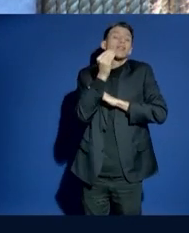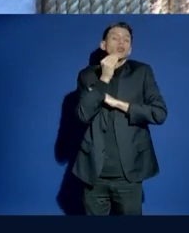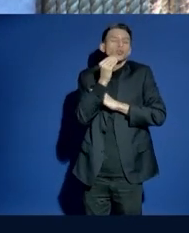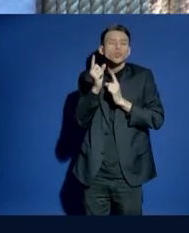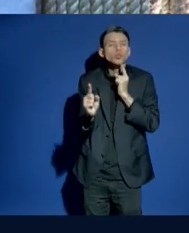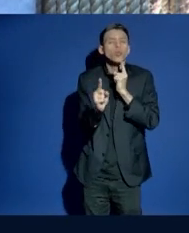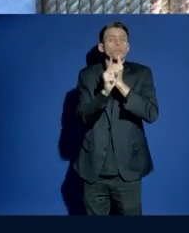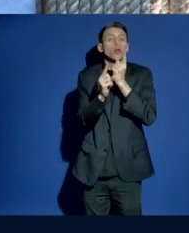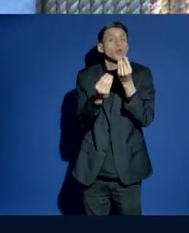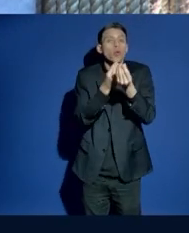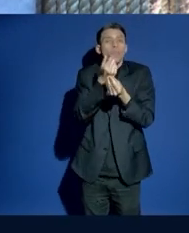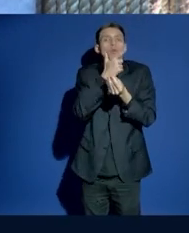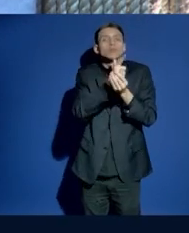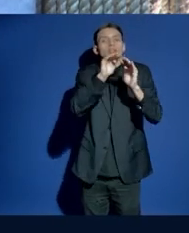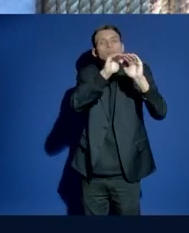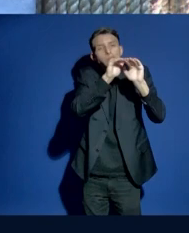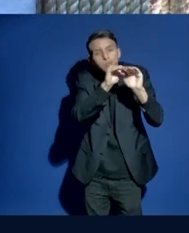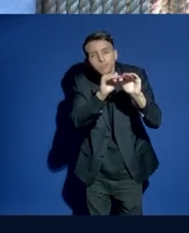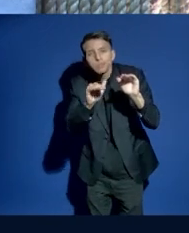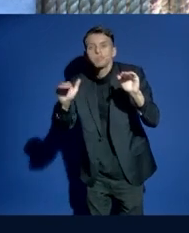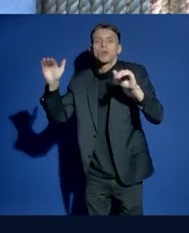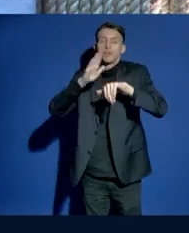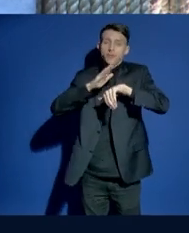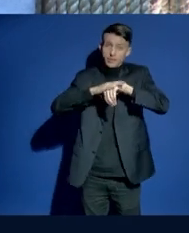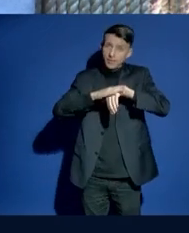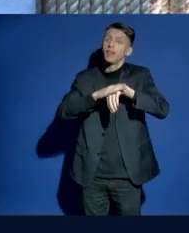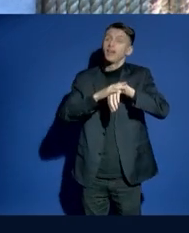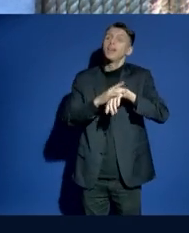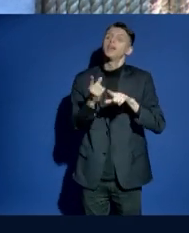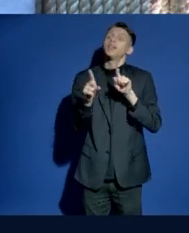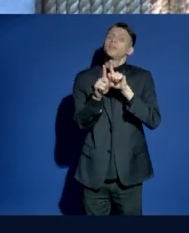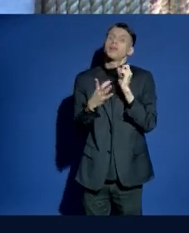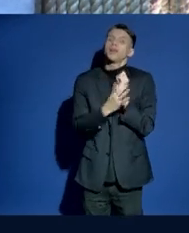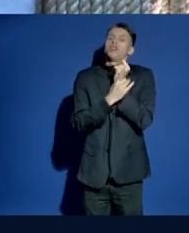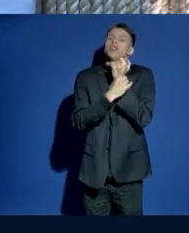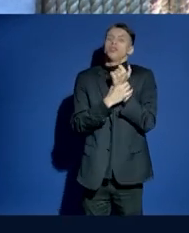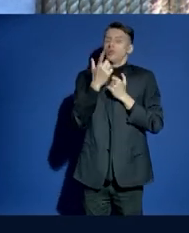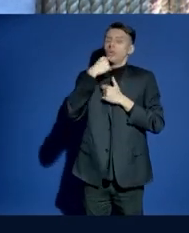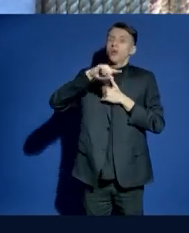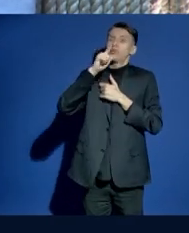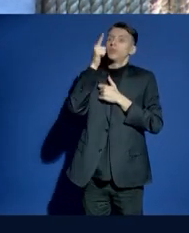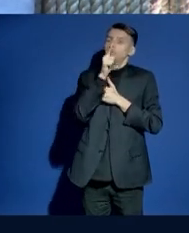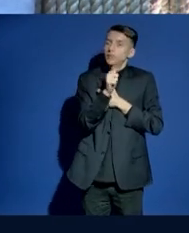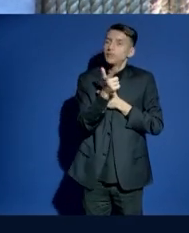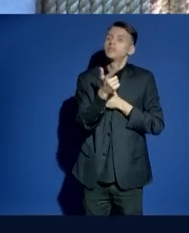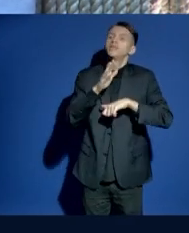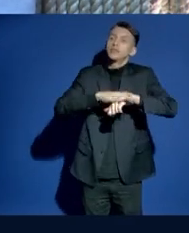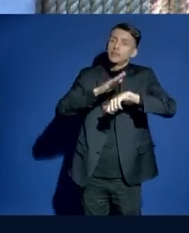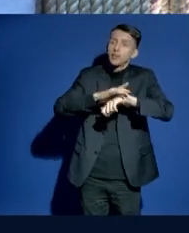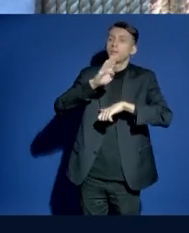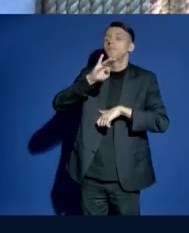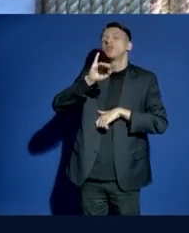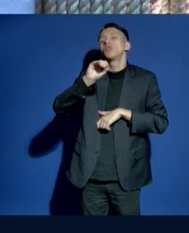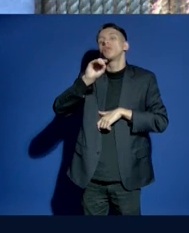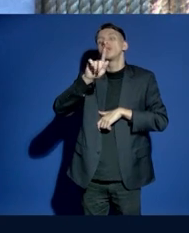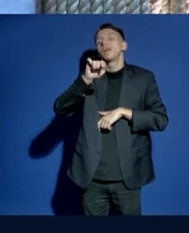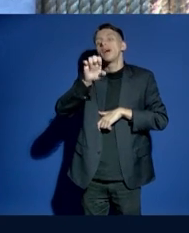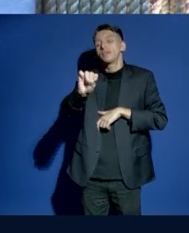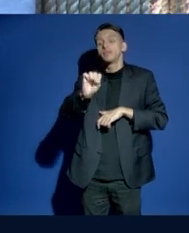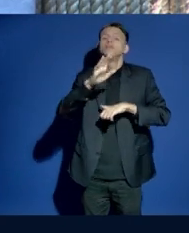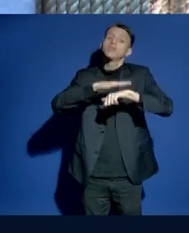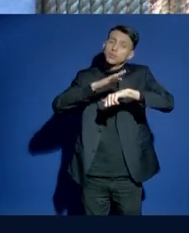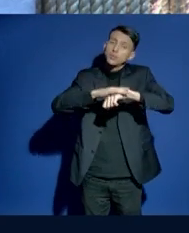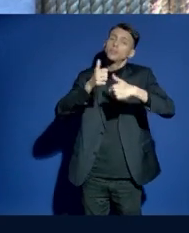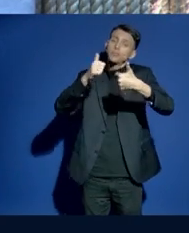de linearizar a produção biometria que a gente pudesse remunerar sendo produzido de forma adequada